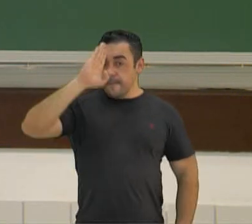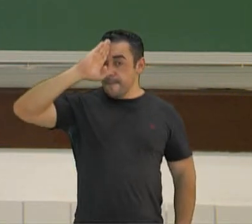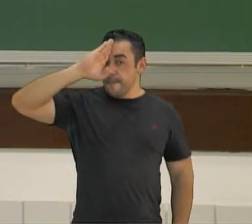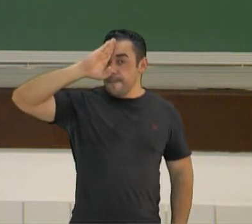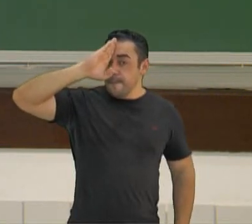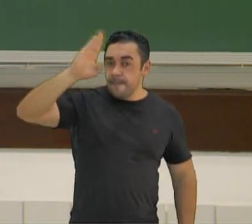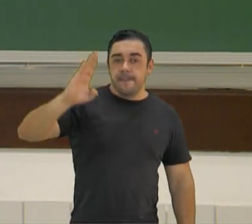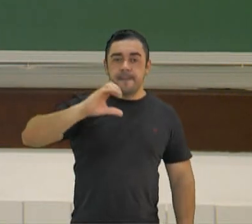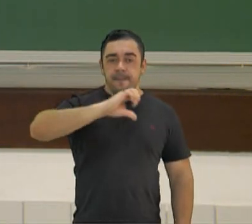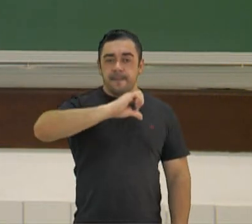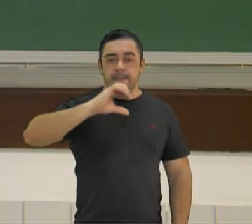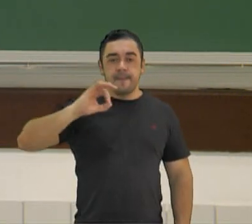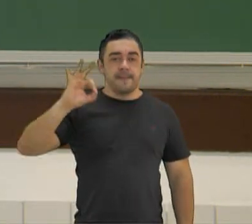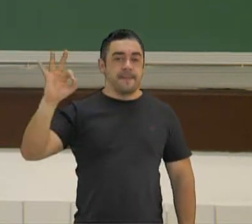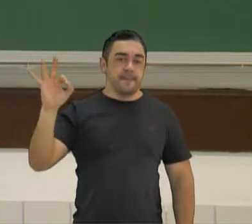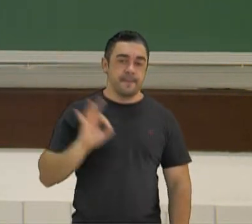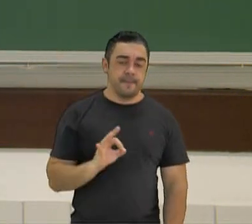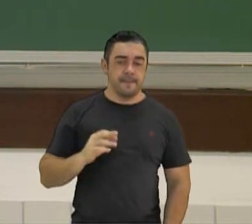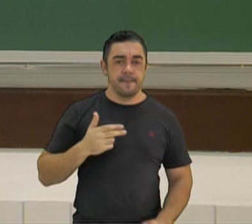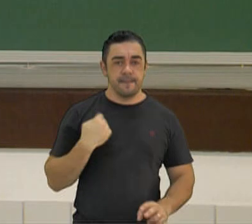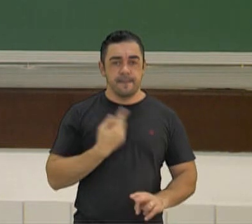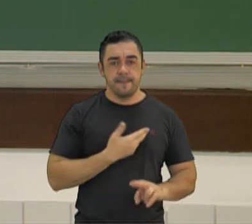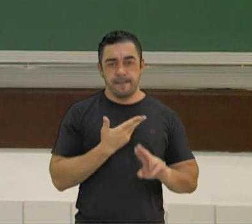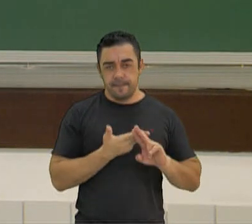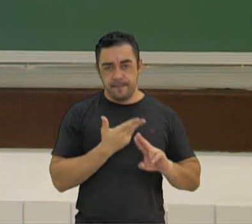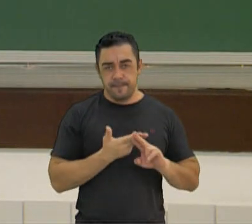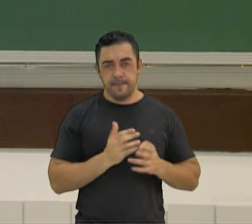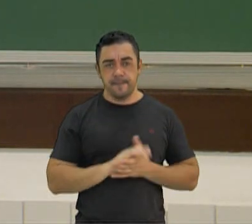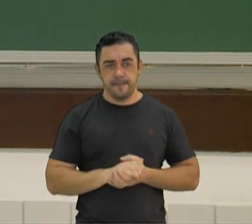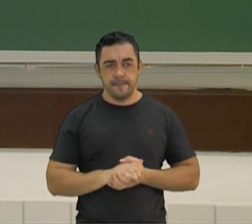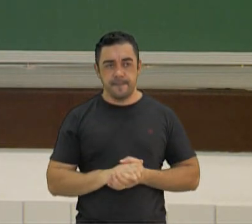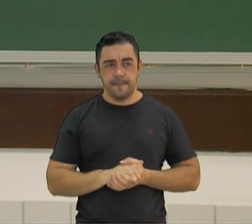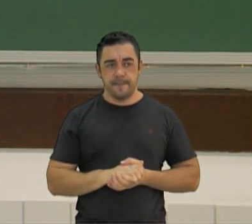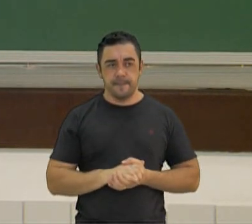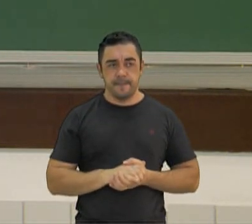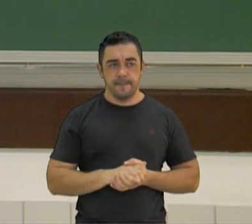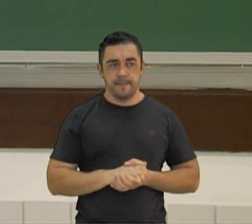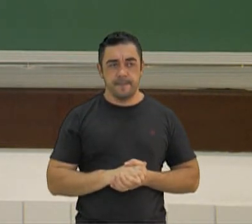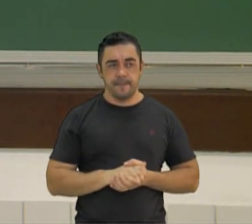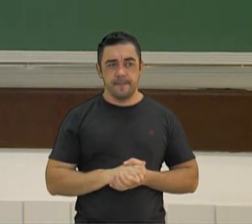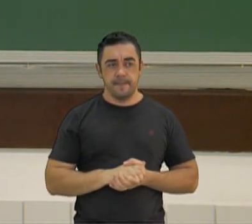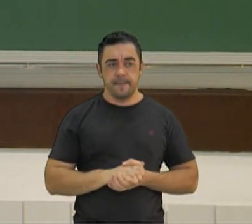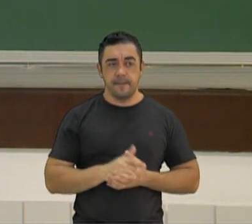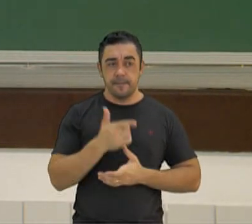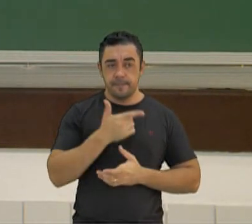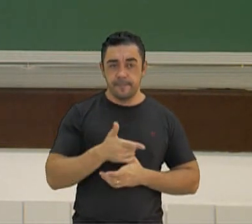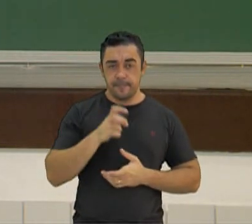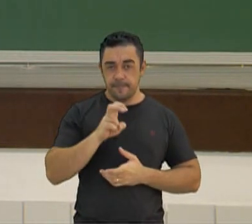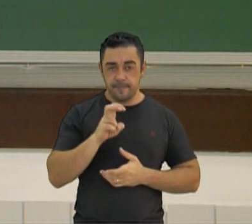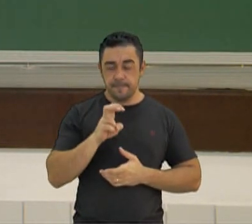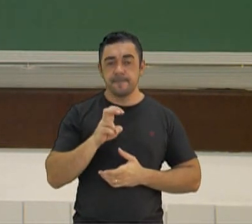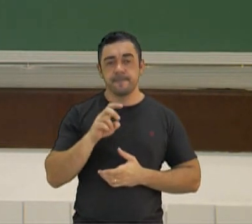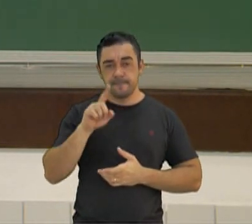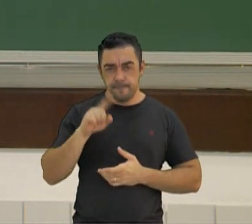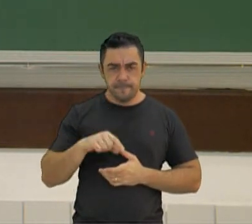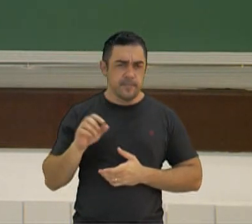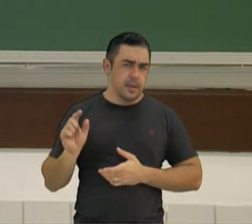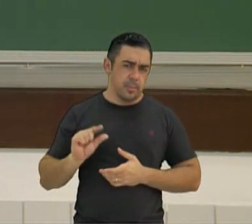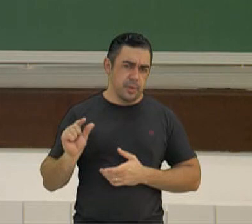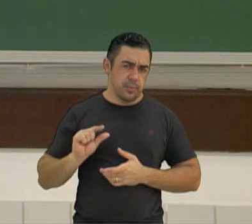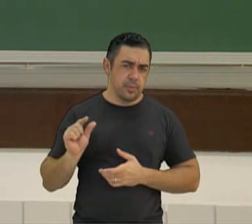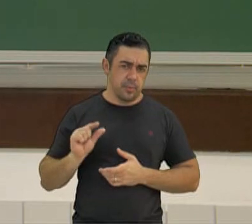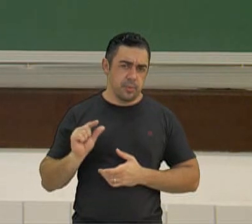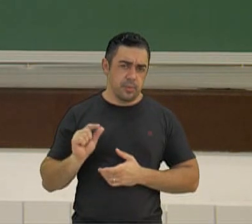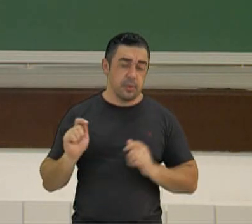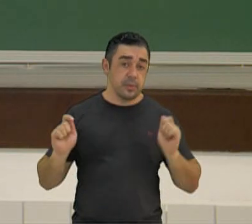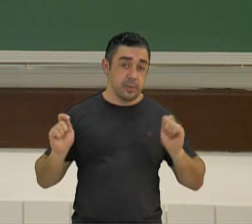principal forma de energia utilizada. Chega a 25% do seu potencial, pequeno, então perto